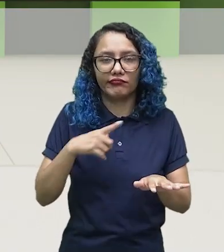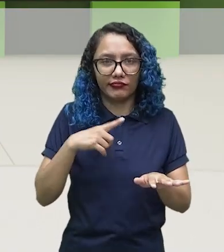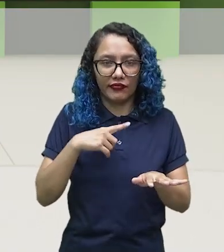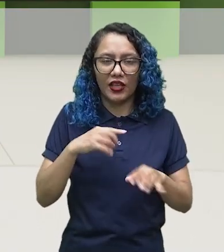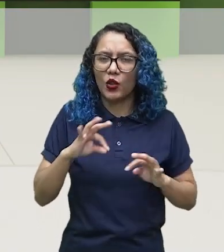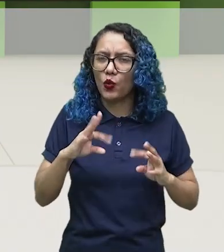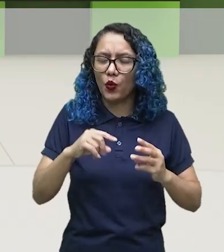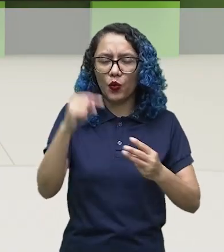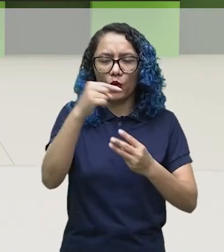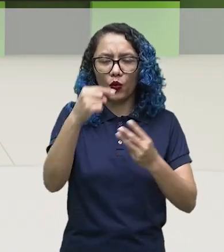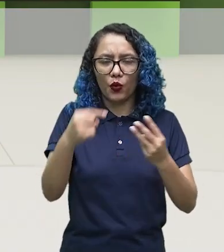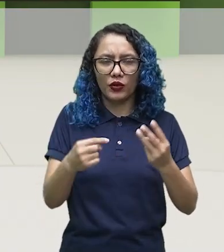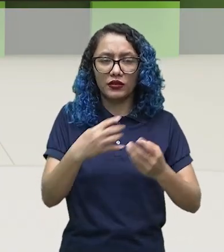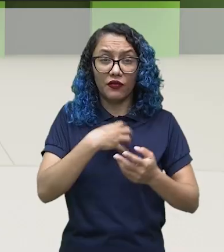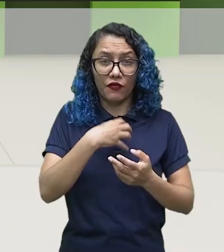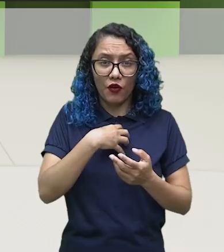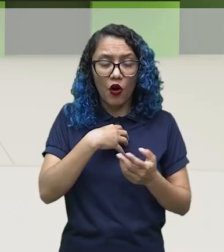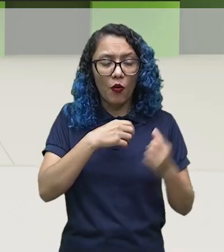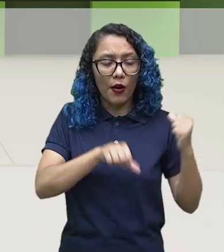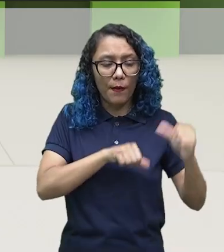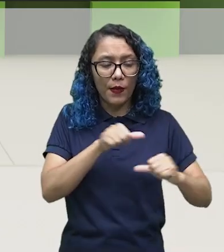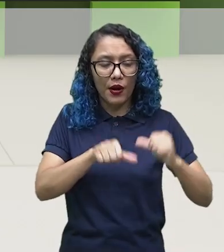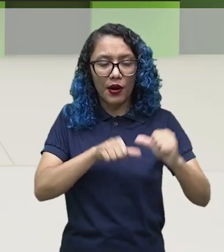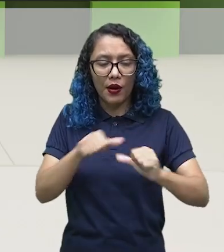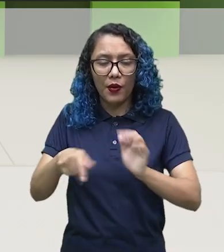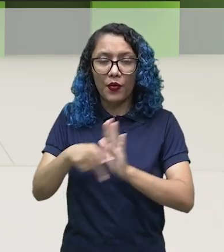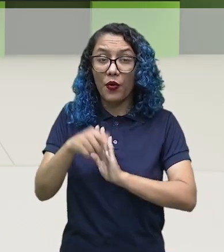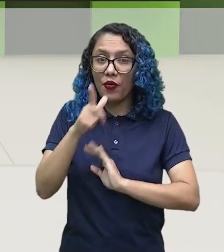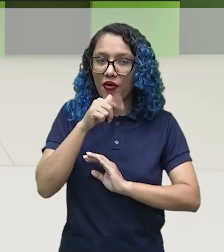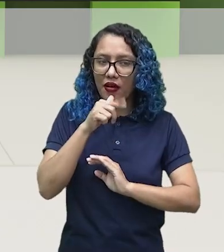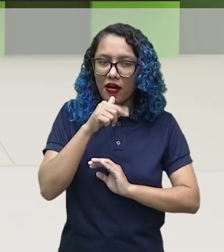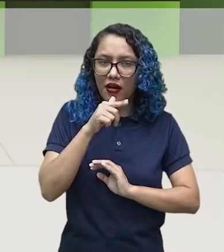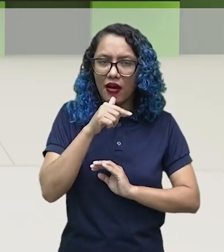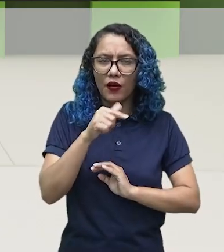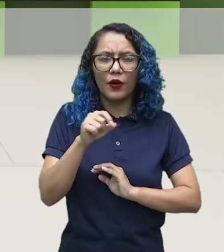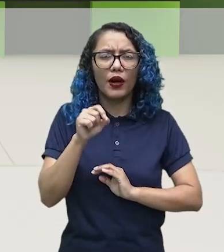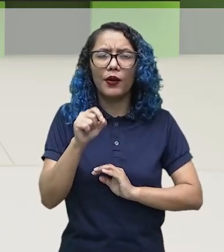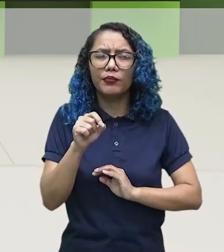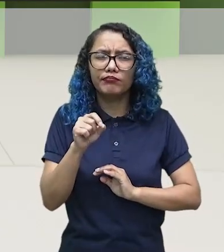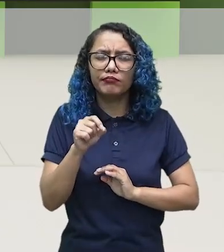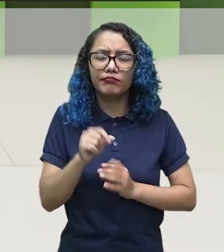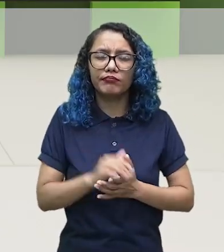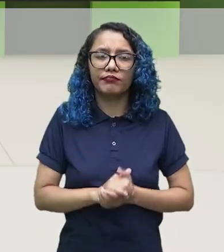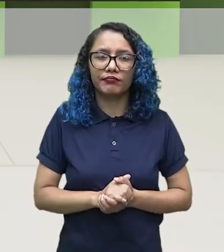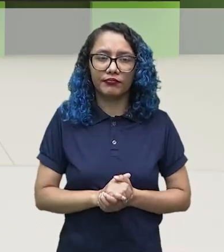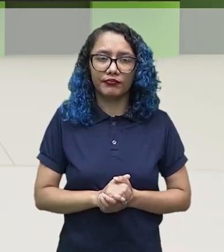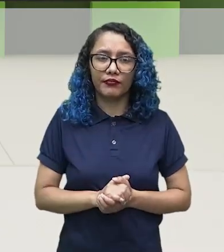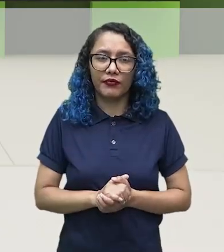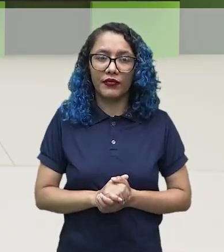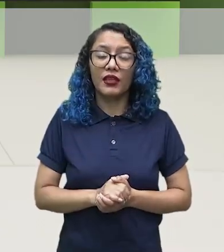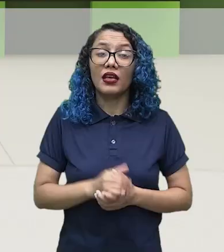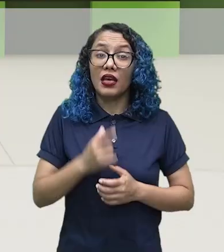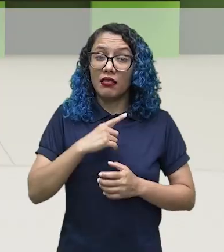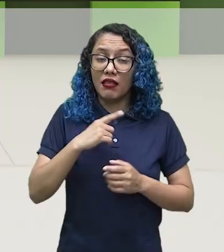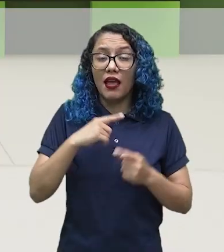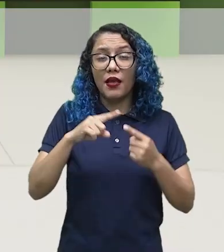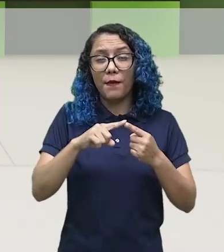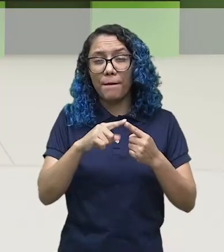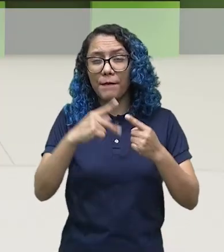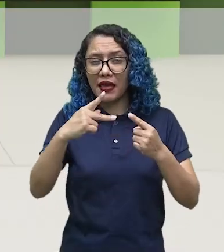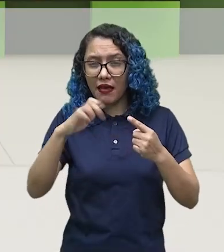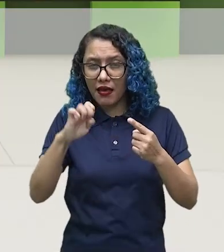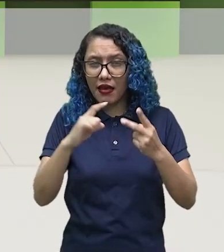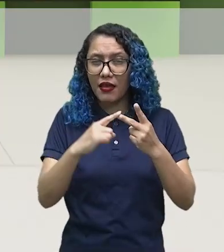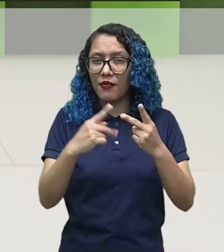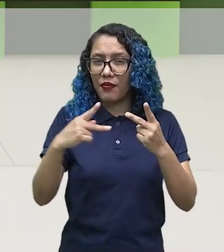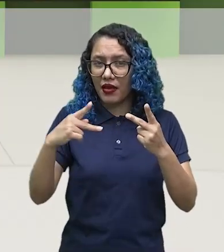esses processos, né, essas mudanças físicas da água especificamente, elas passam pelos pontos de fusão e ebulição,